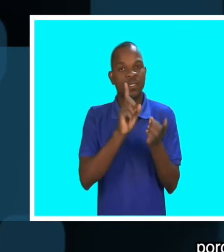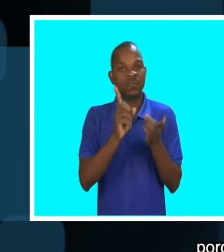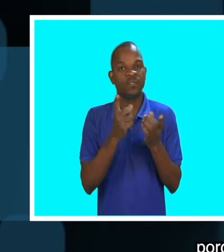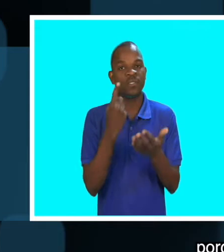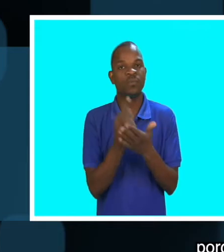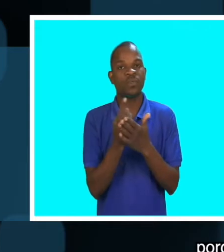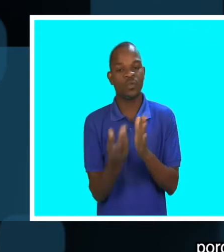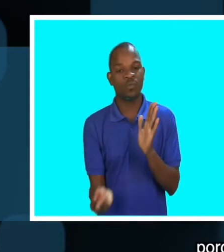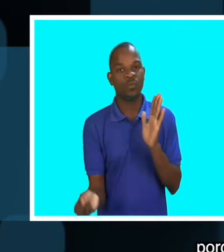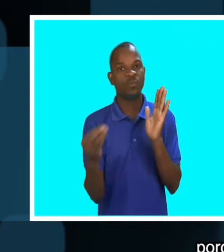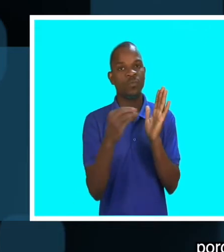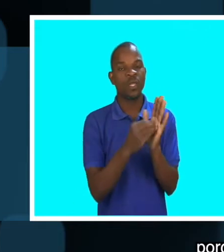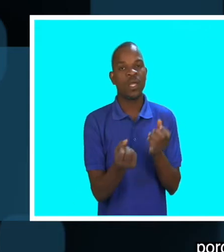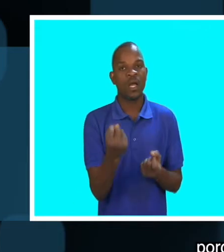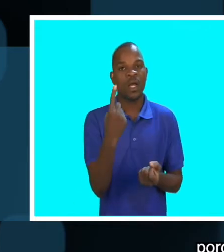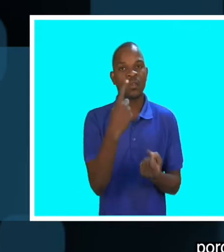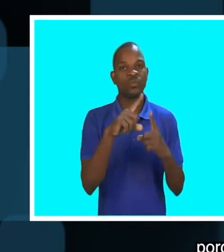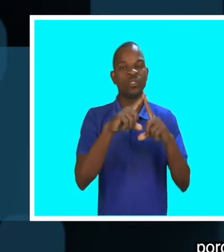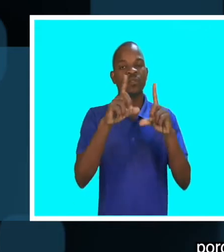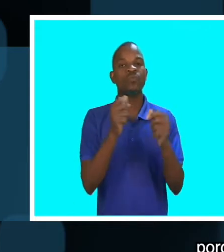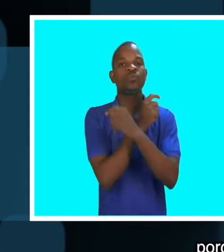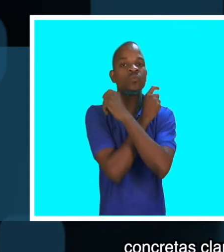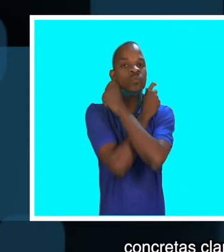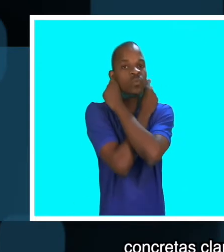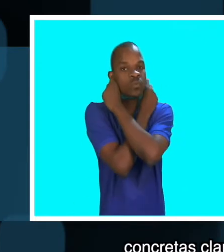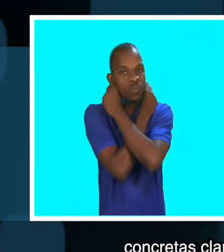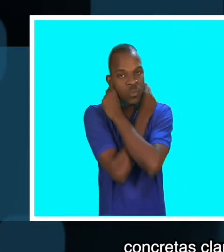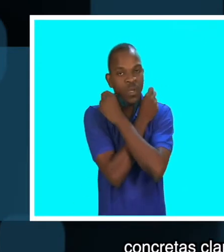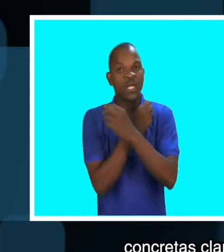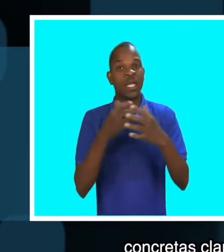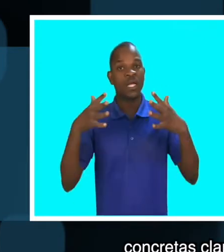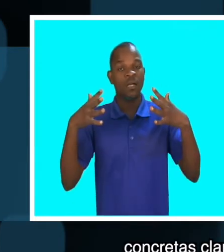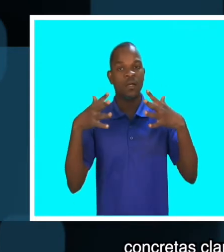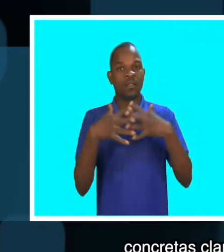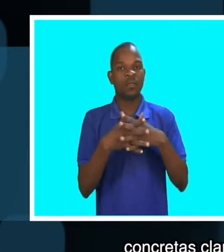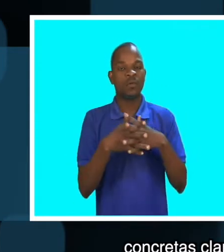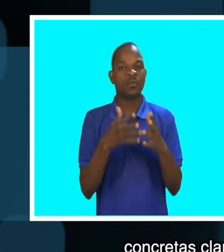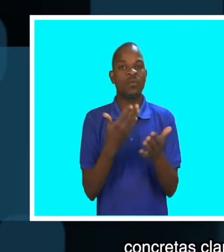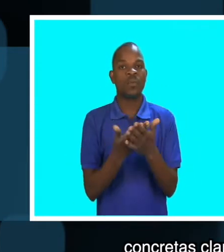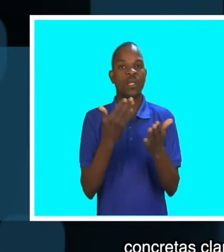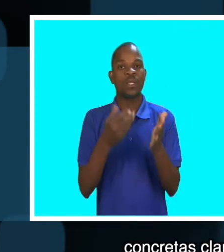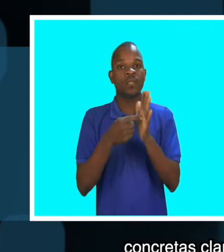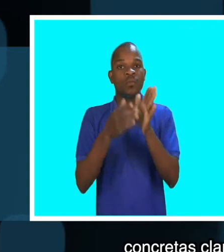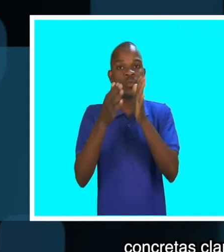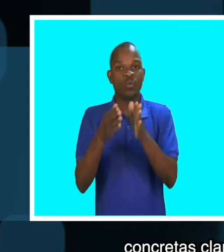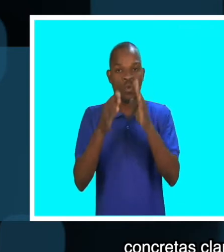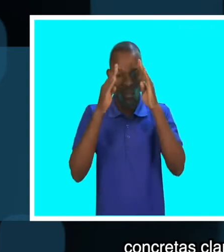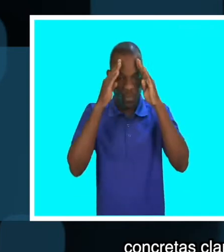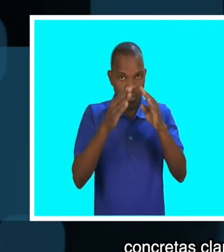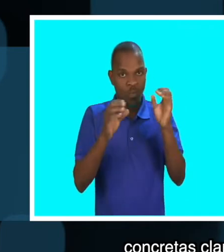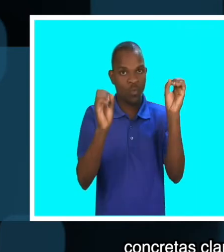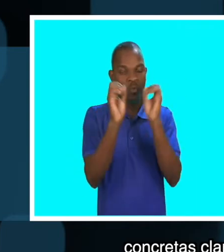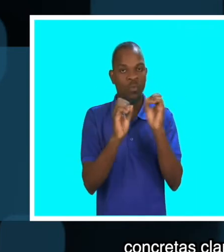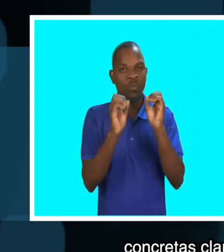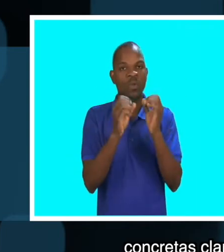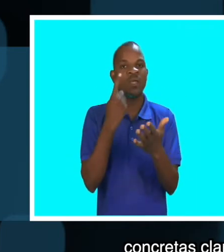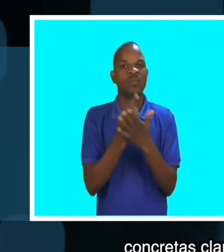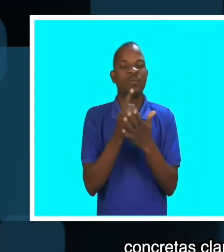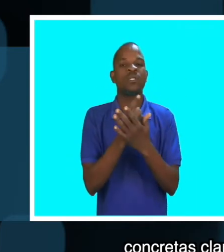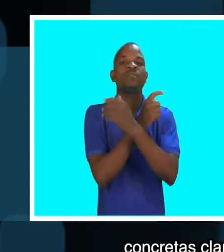lei tenha lá algumas sanções concretas, claras, para que aquele que não cumprir